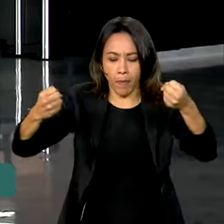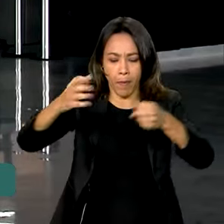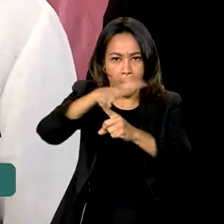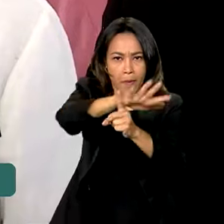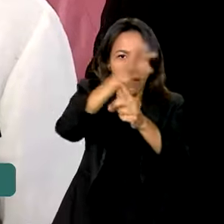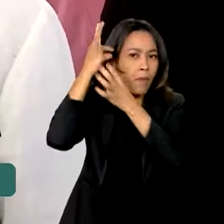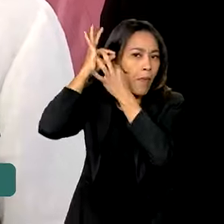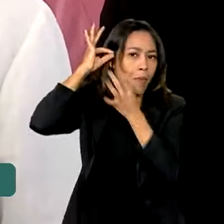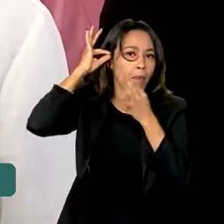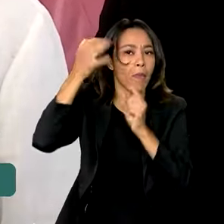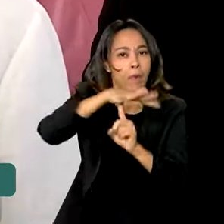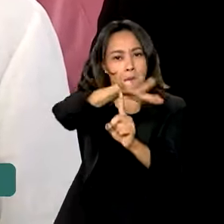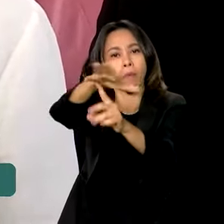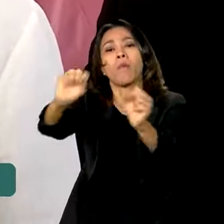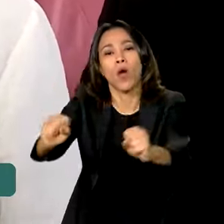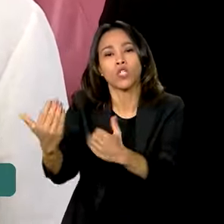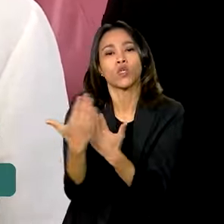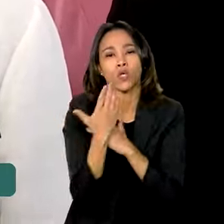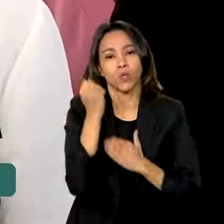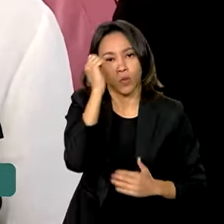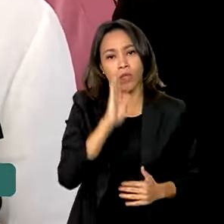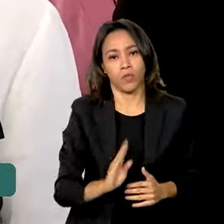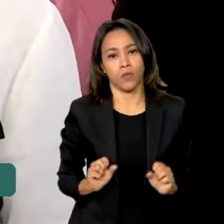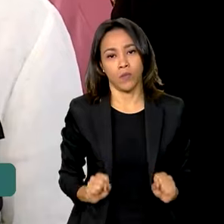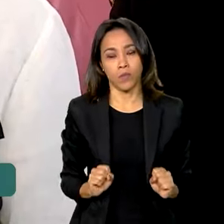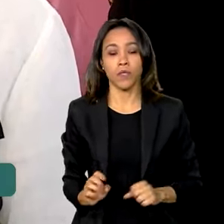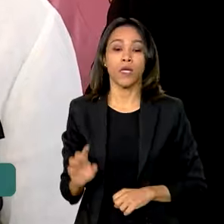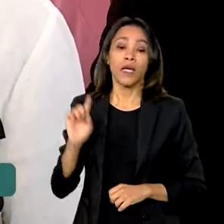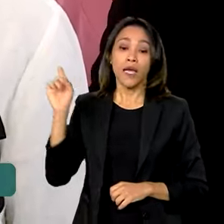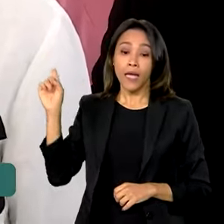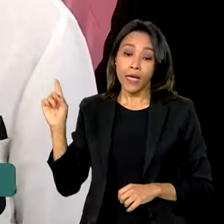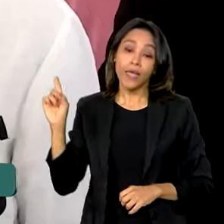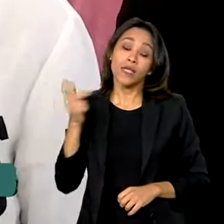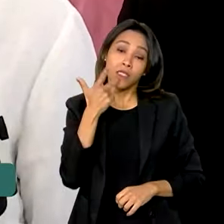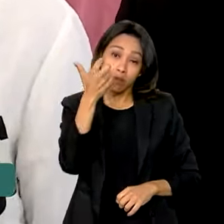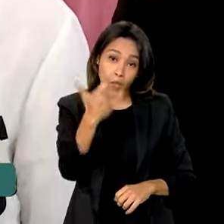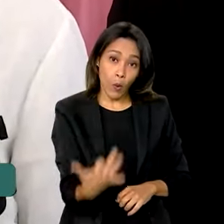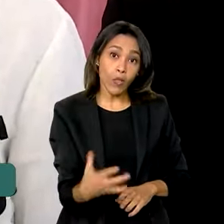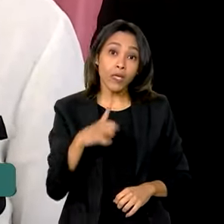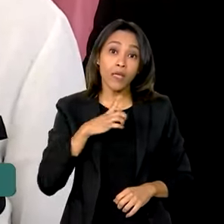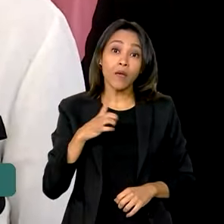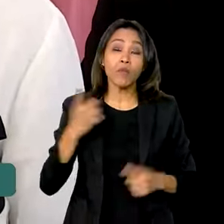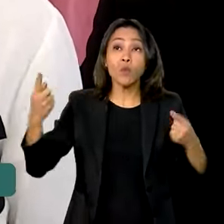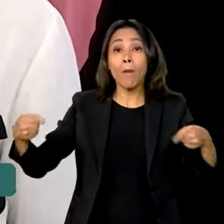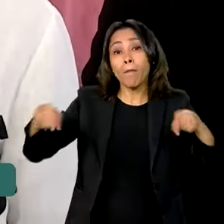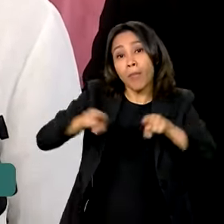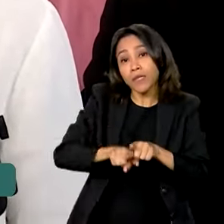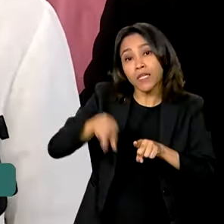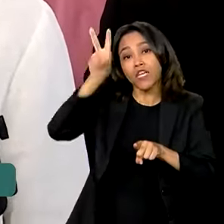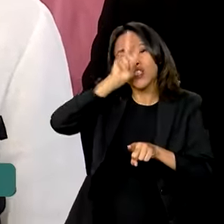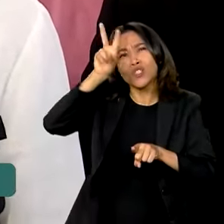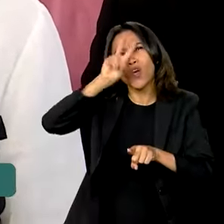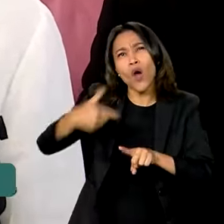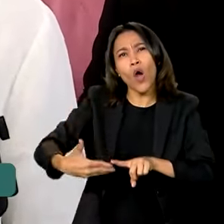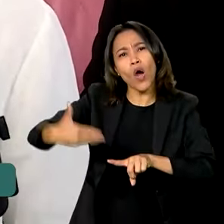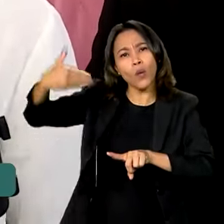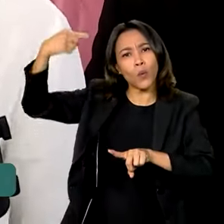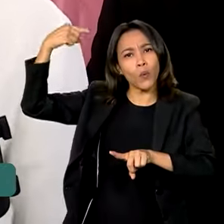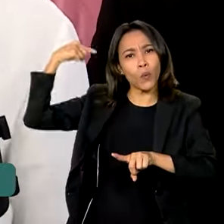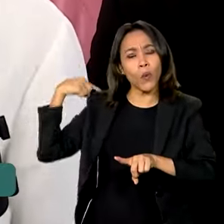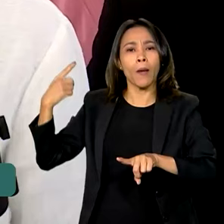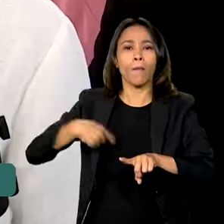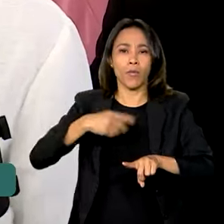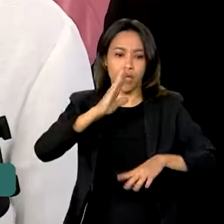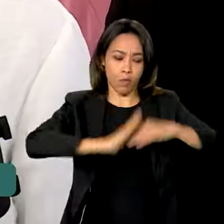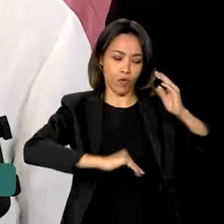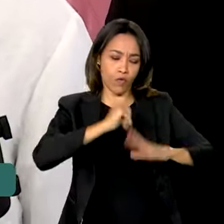incêndios. Nós temos parcerias históricas da vida, né? O IBAMA, por exemplo, junto com o ICMBio, mandou